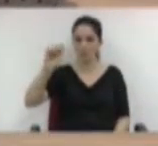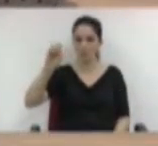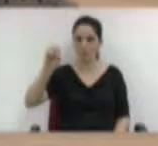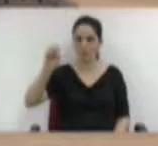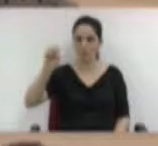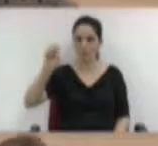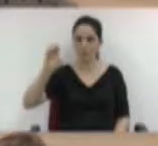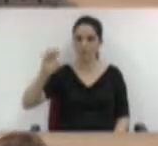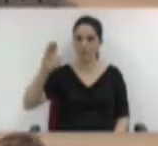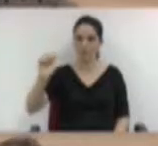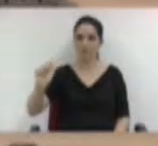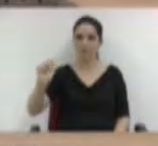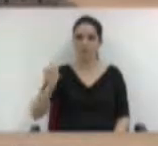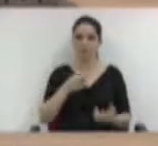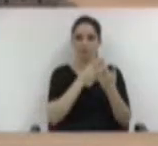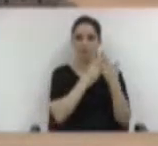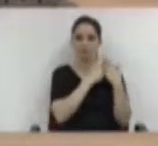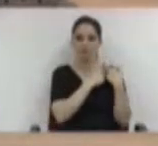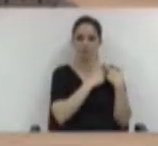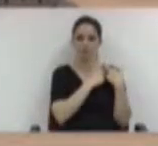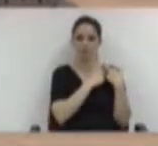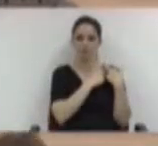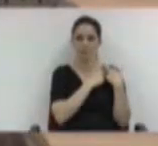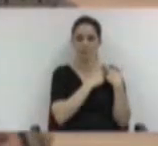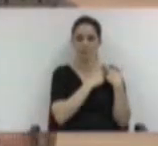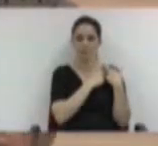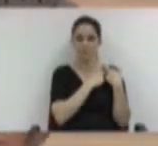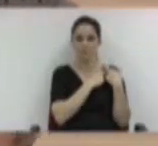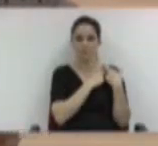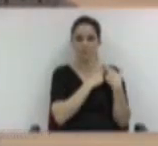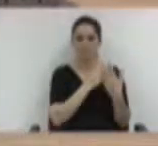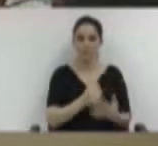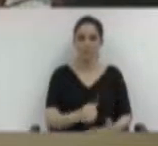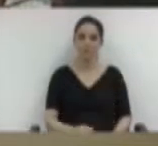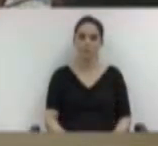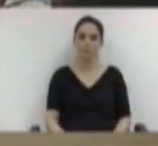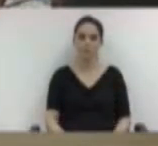Providências. Autor, vereador José Couto de Jesus.